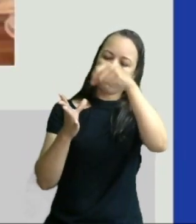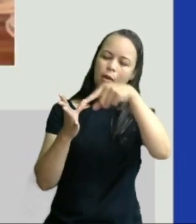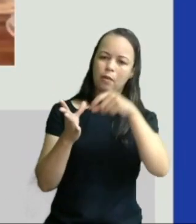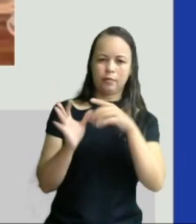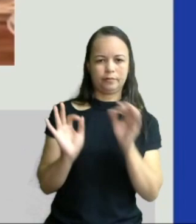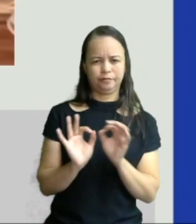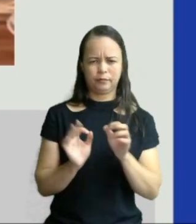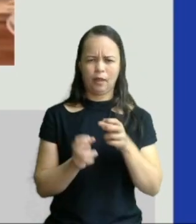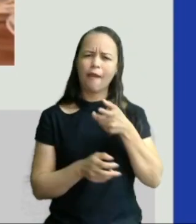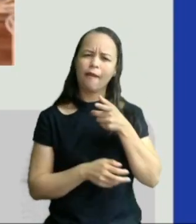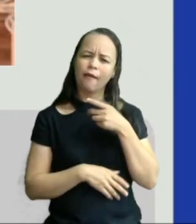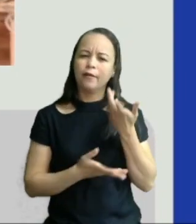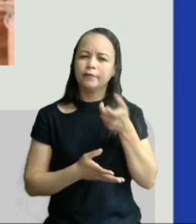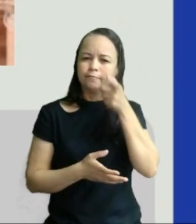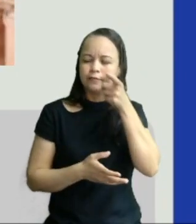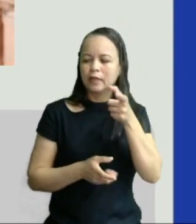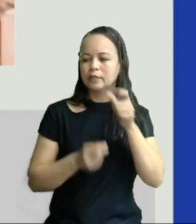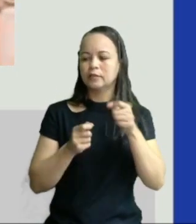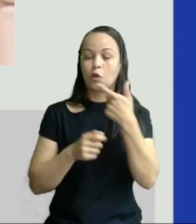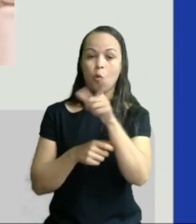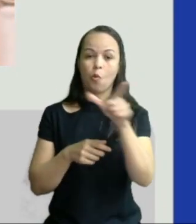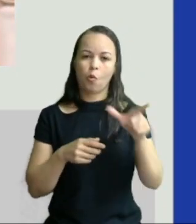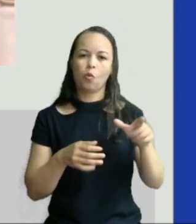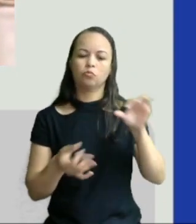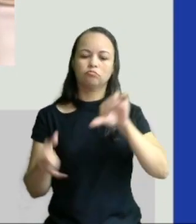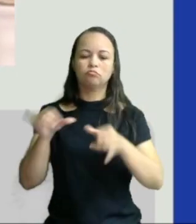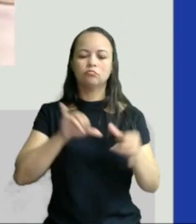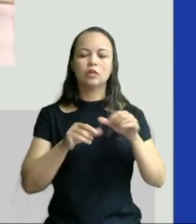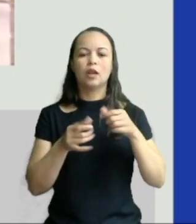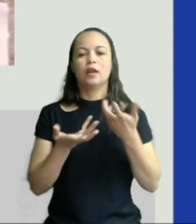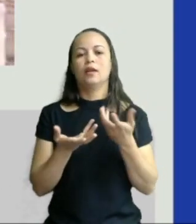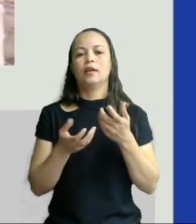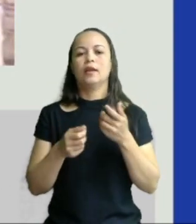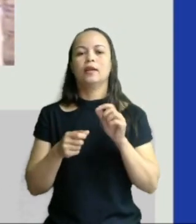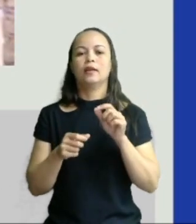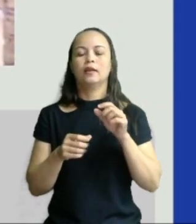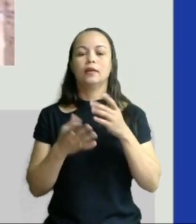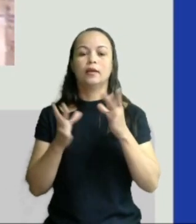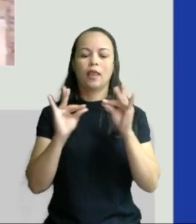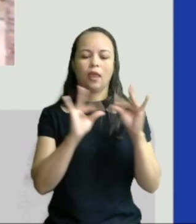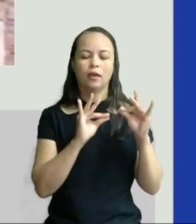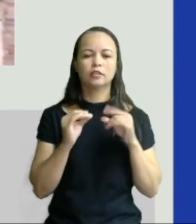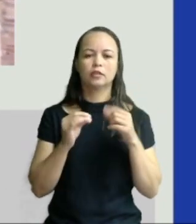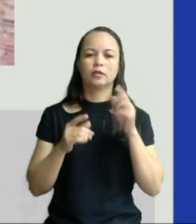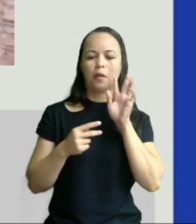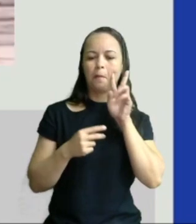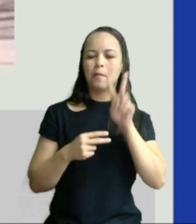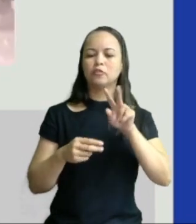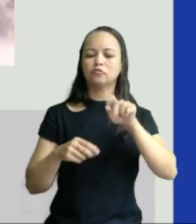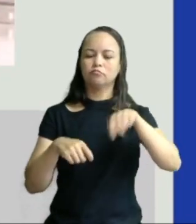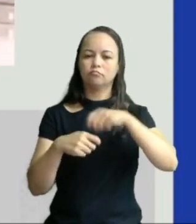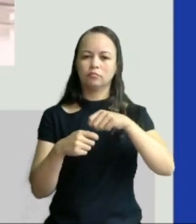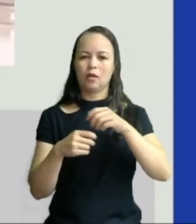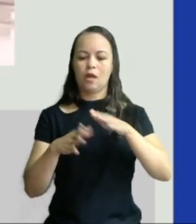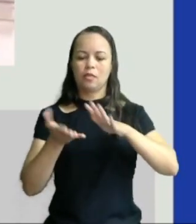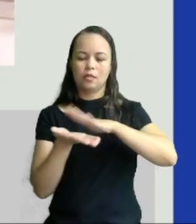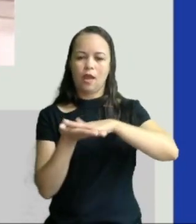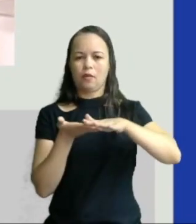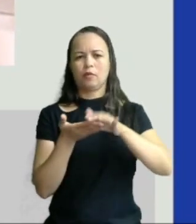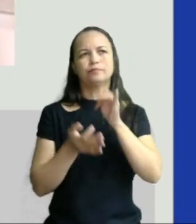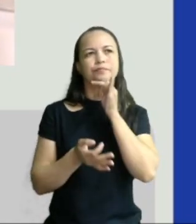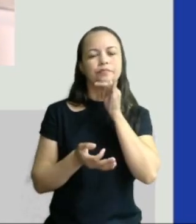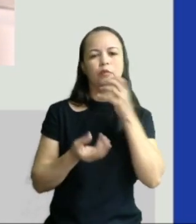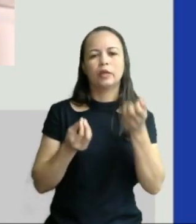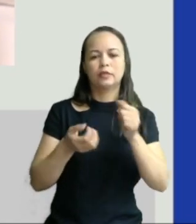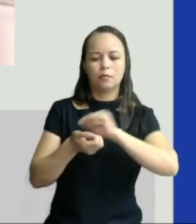nessa história. Outros líquidos podem ter uma tensão superficial diferente da água ou até mexer na tensão superficial da água. O sabão, por exemplo,